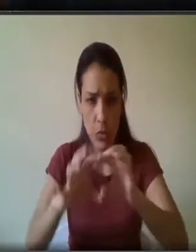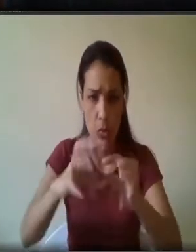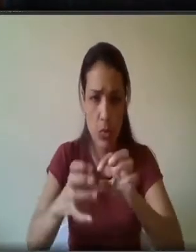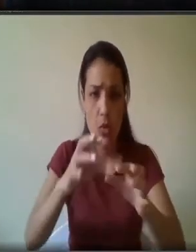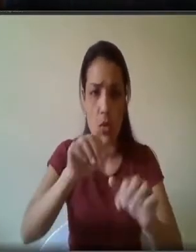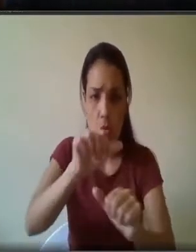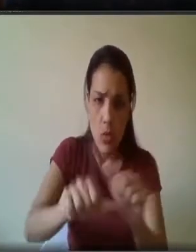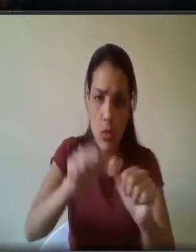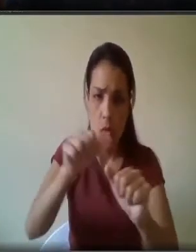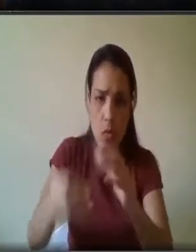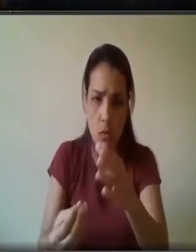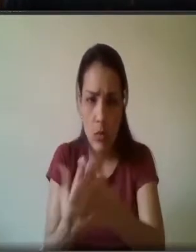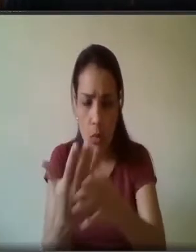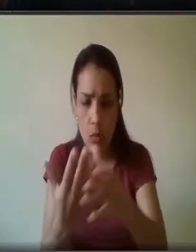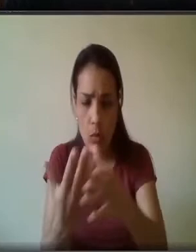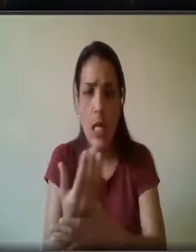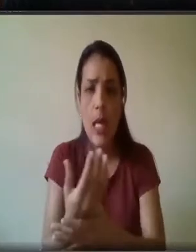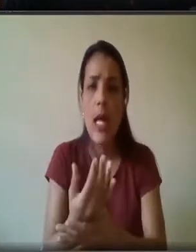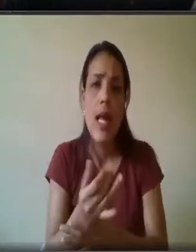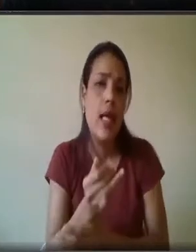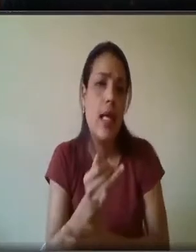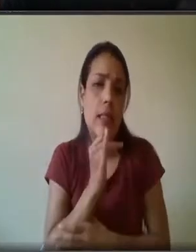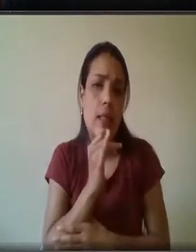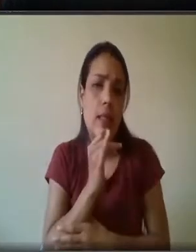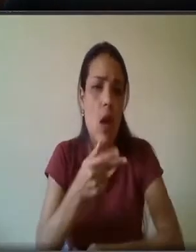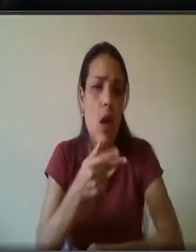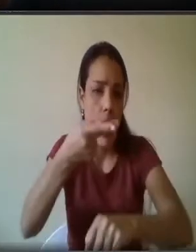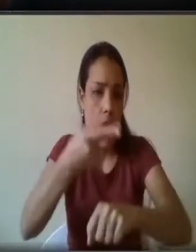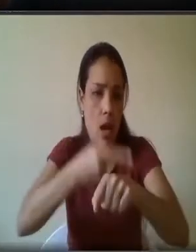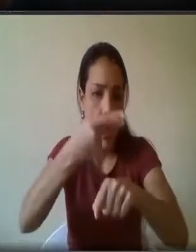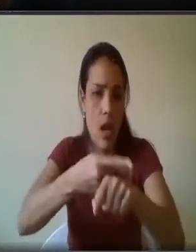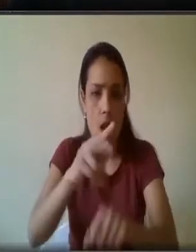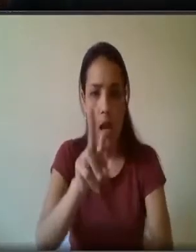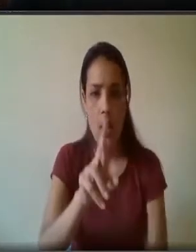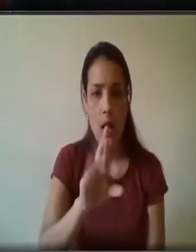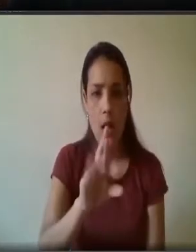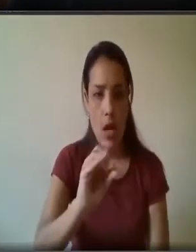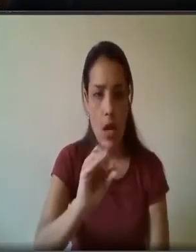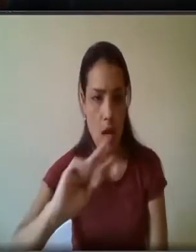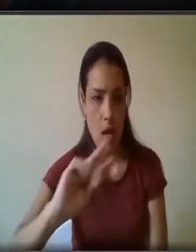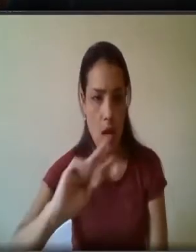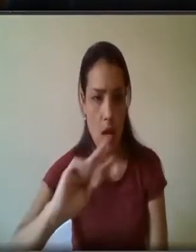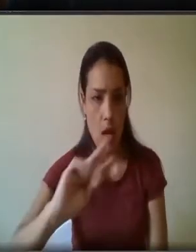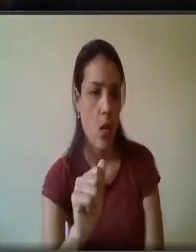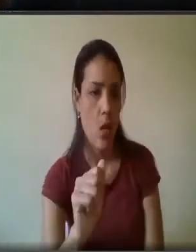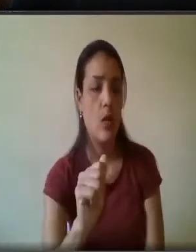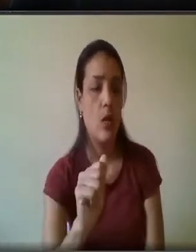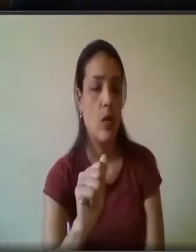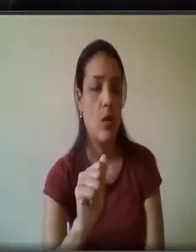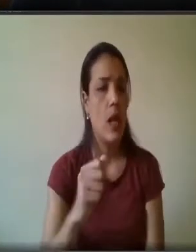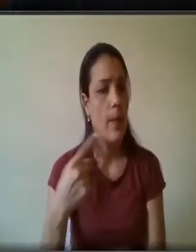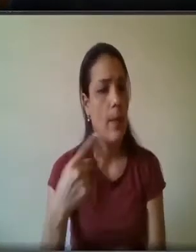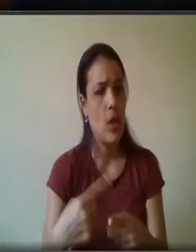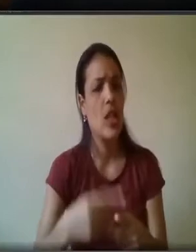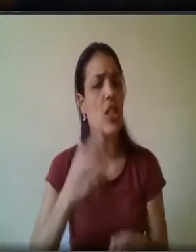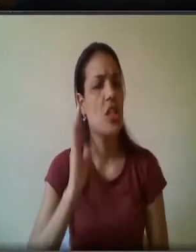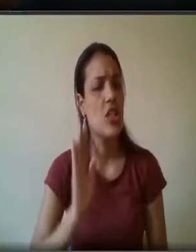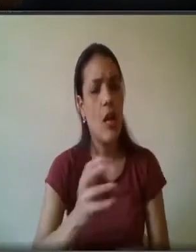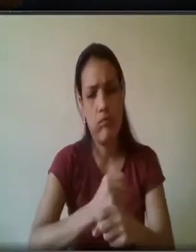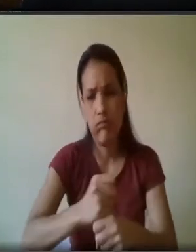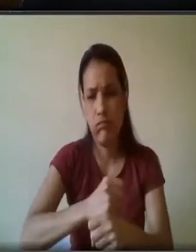Cada vez que uma rocha dessa se forma, ela tem pelo menos 600 milhões de anos na superfície terrestre.